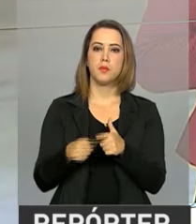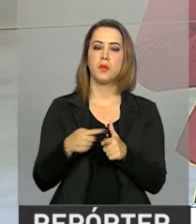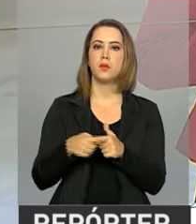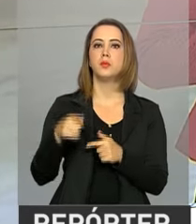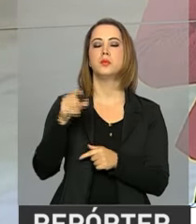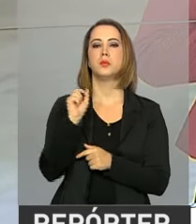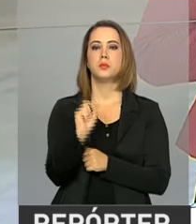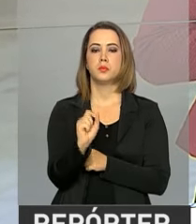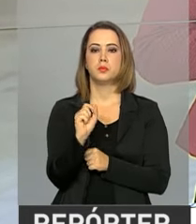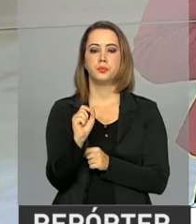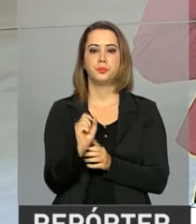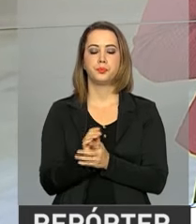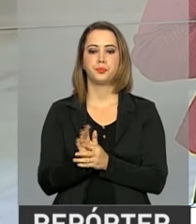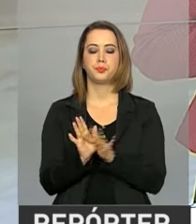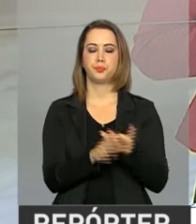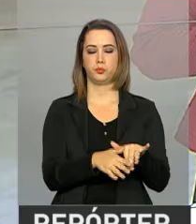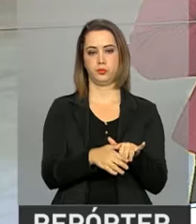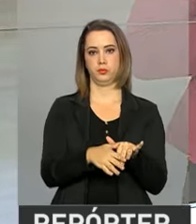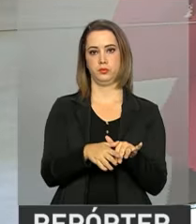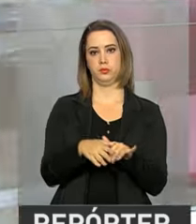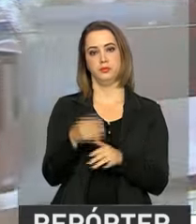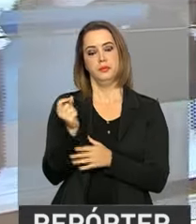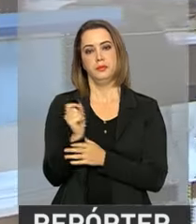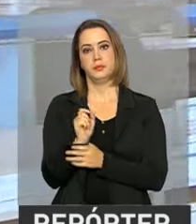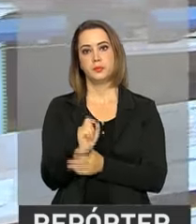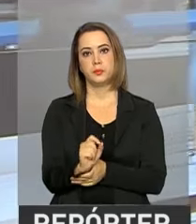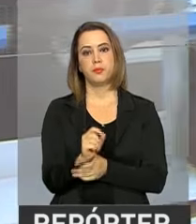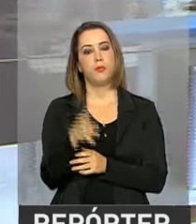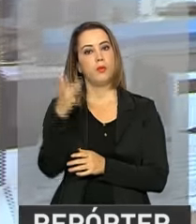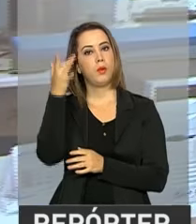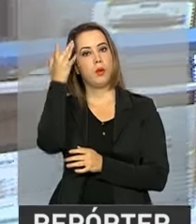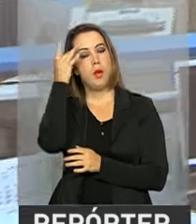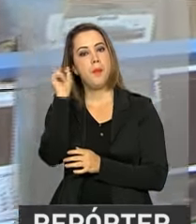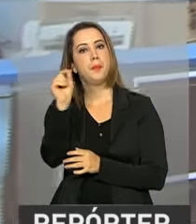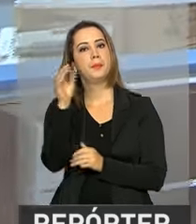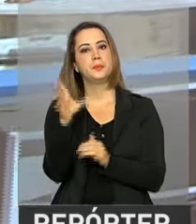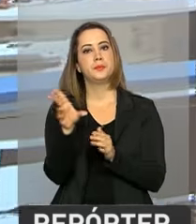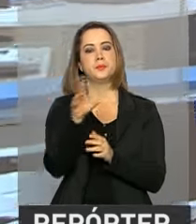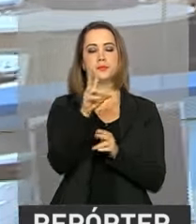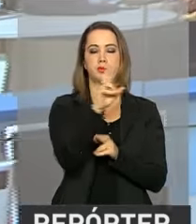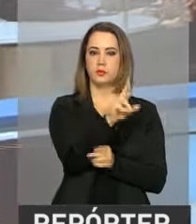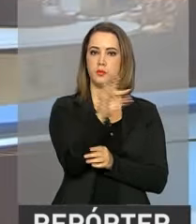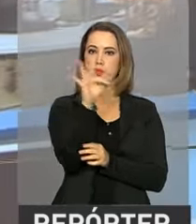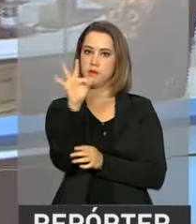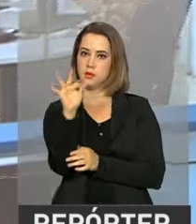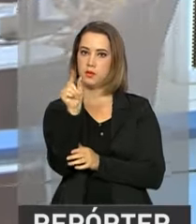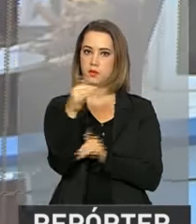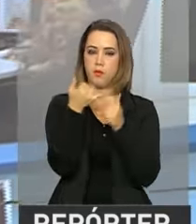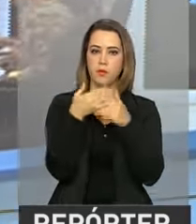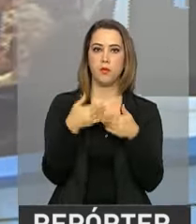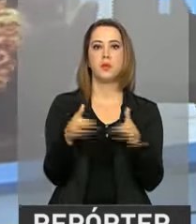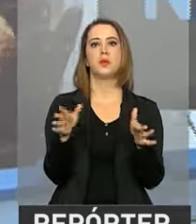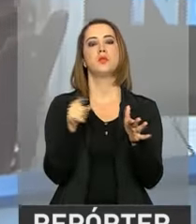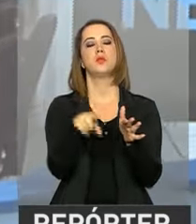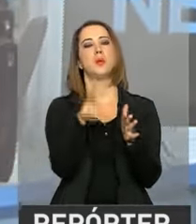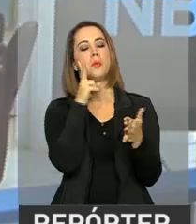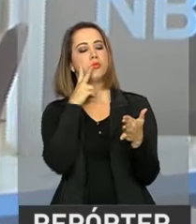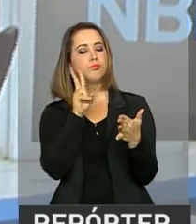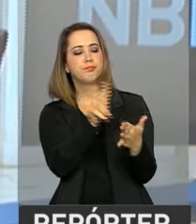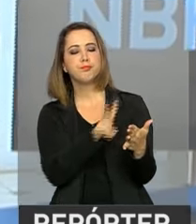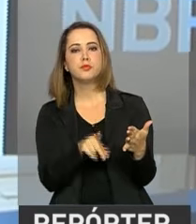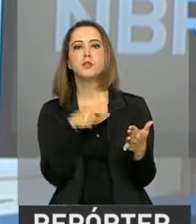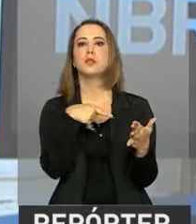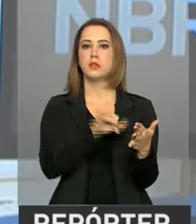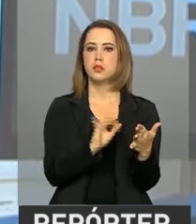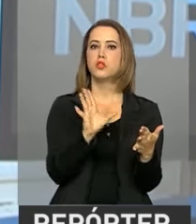Leandro. Obrigado, Taísa pel essas informações. E amanhã a Receita Federal vai abrir a consulta ao segundo lote do imposto de